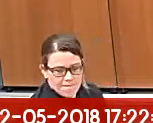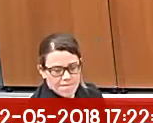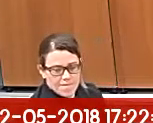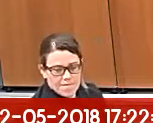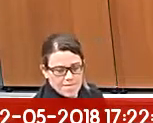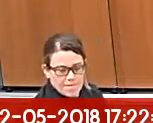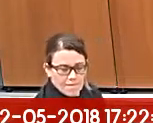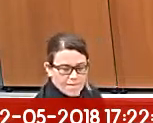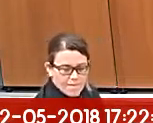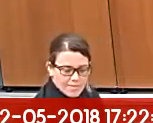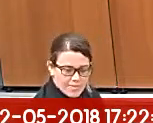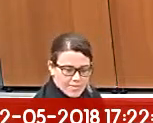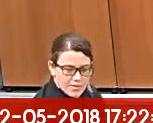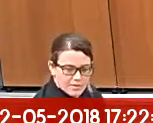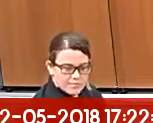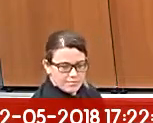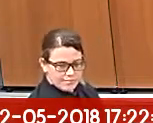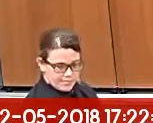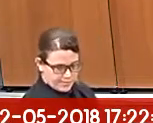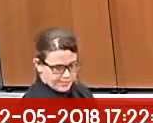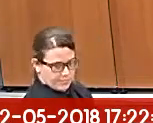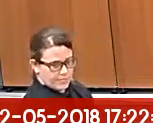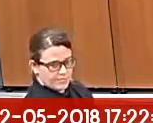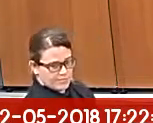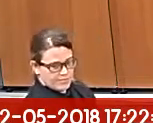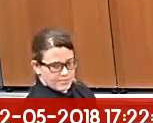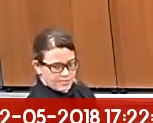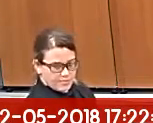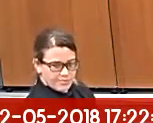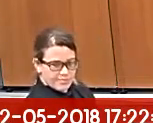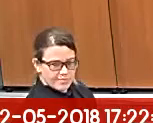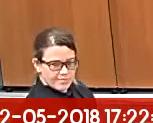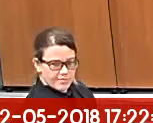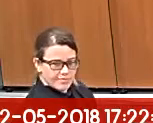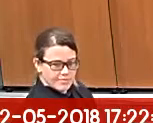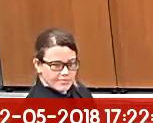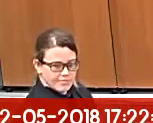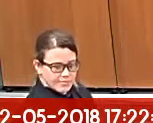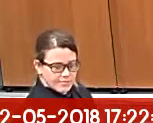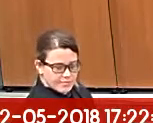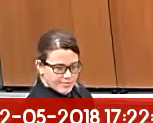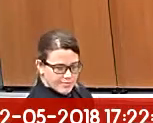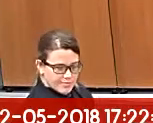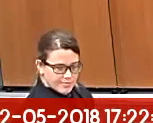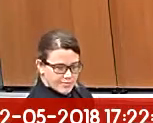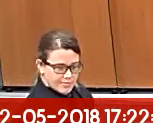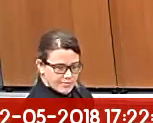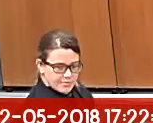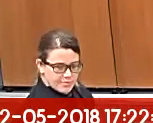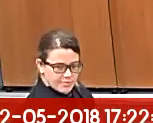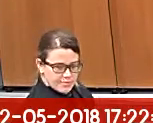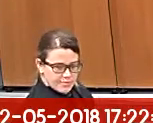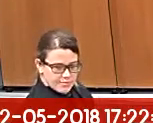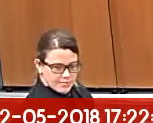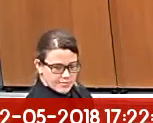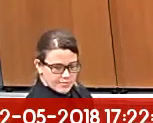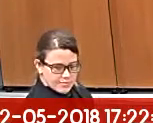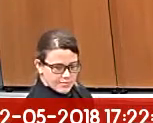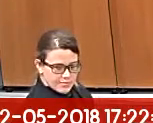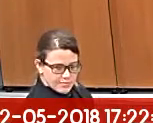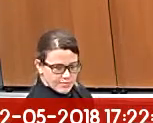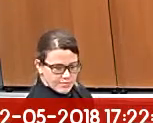tudo diferente. As empresas não estão cientes disso, preparadas. Então, muitas vezes, o surdo preenche ou faz